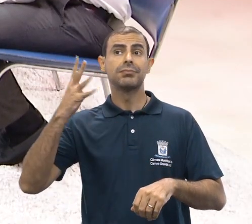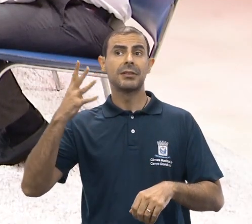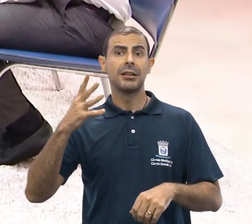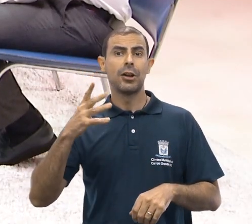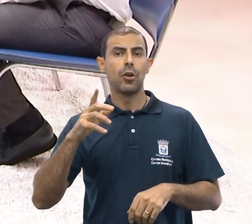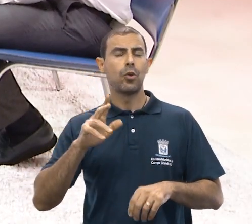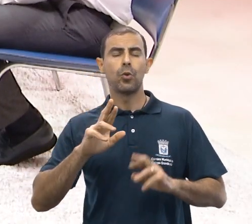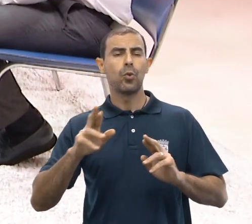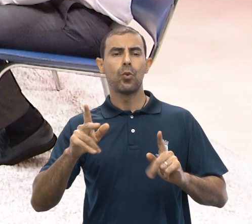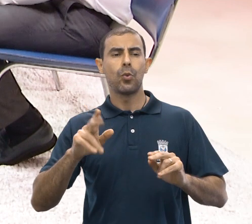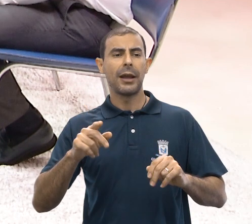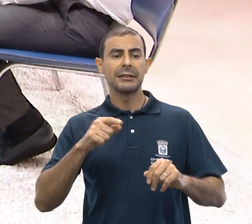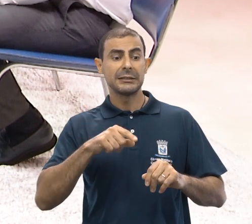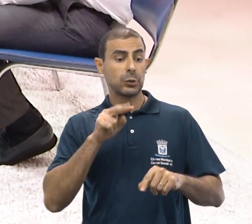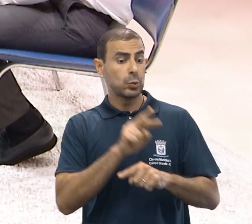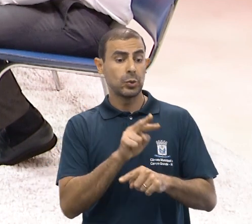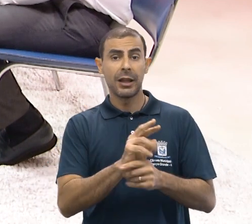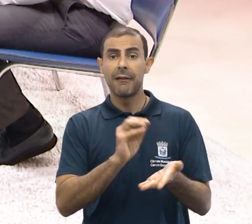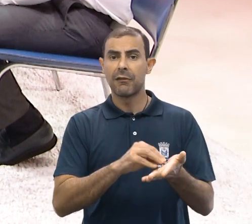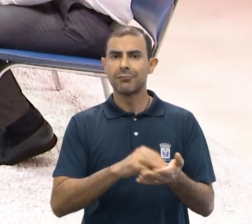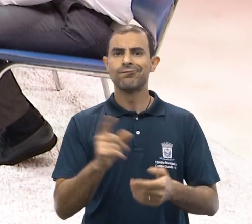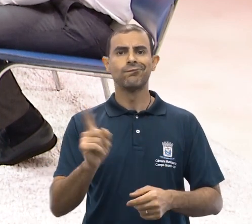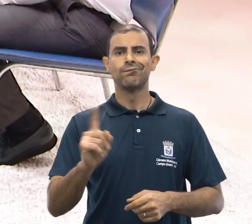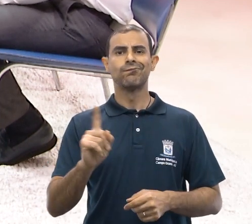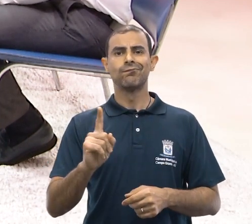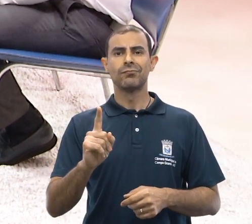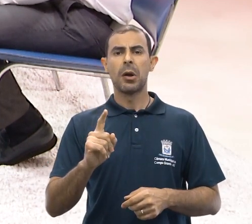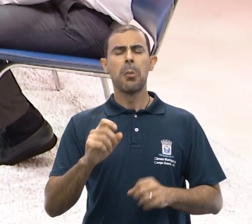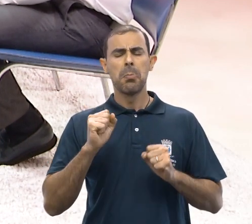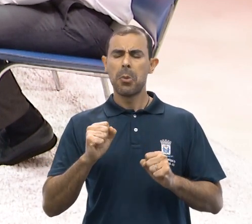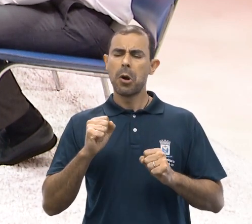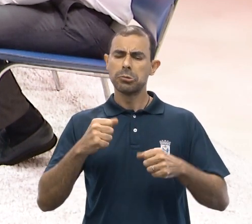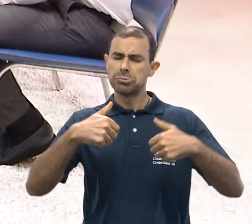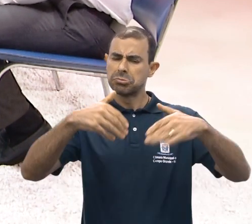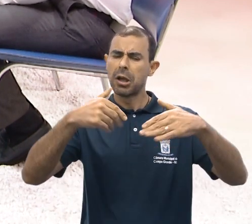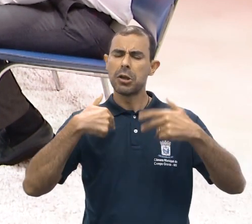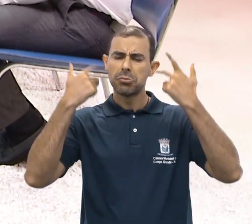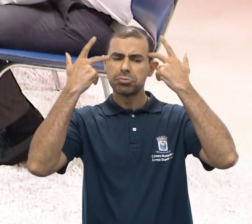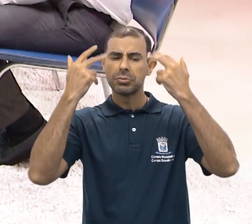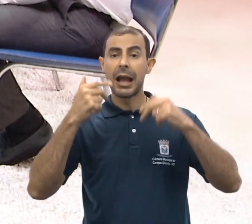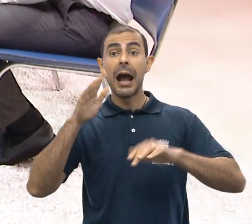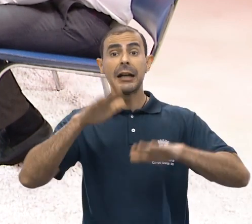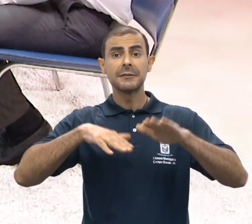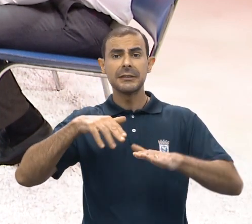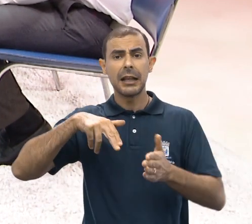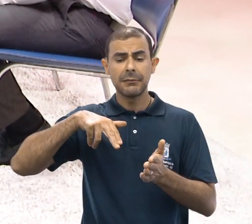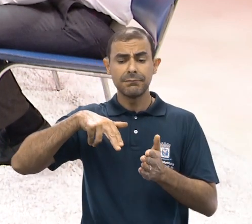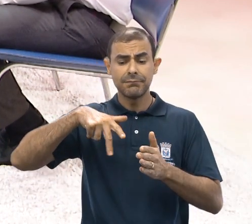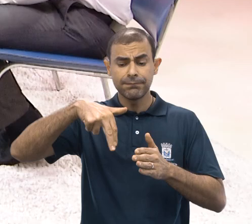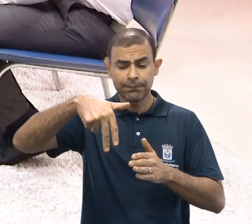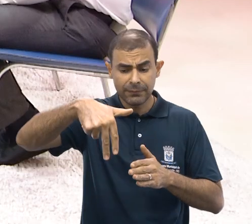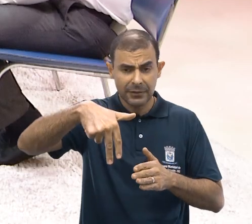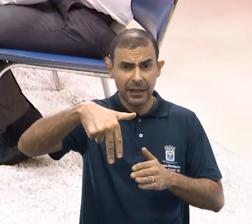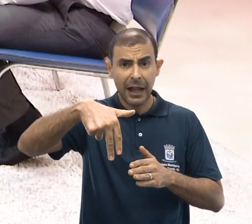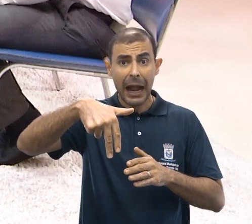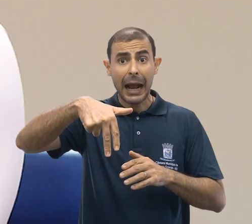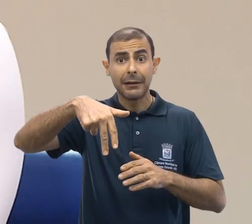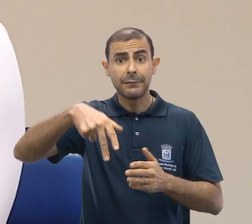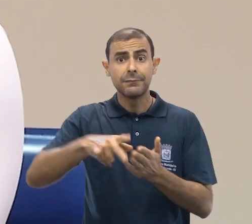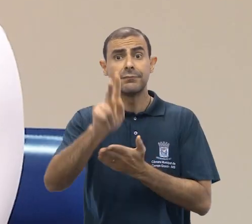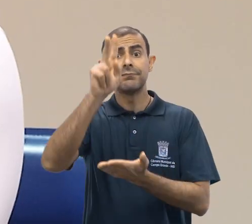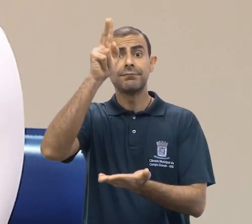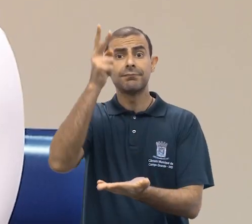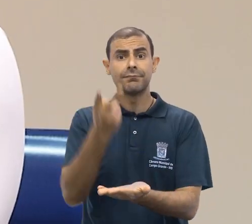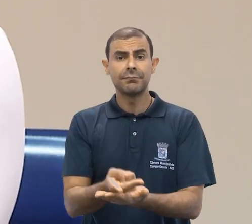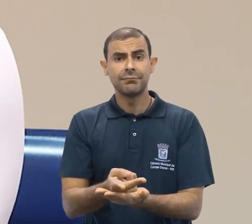nem descuido, na verdade, é que ele quer ter não, pode sair, tranquilo que eu fico aqui. Mas ele está caminhando do nada e aí escorrega e cai,